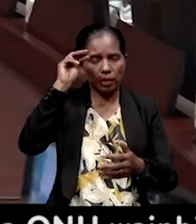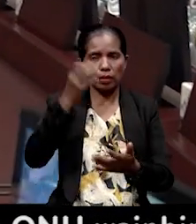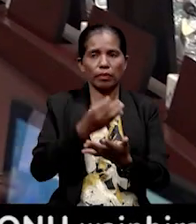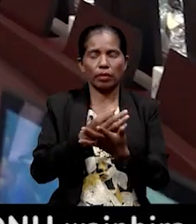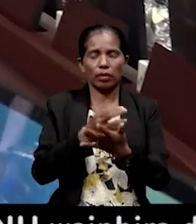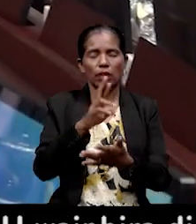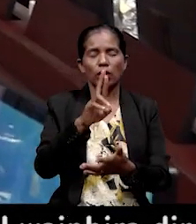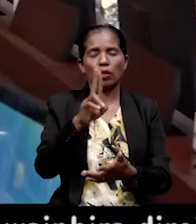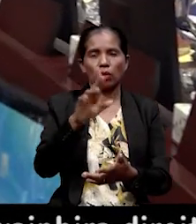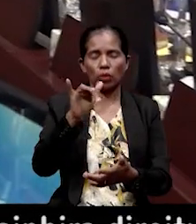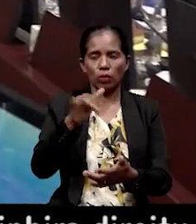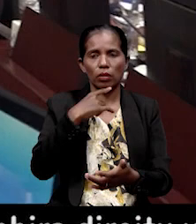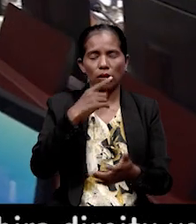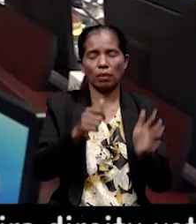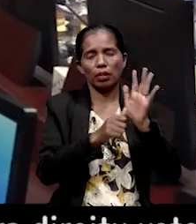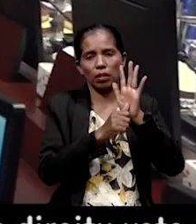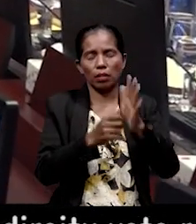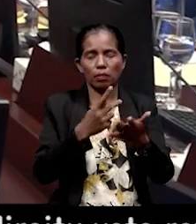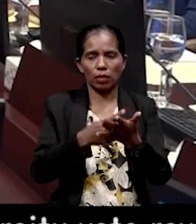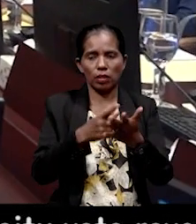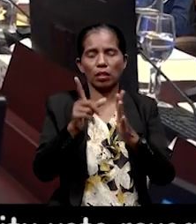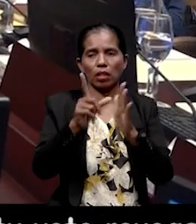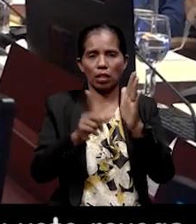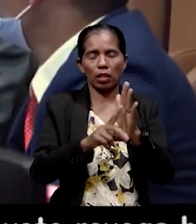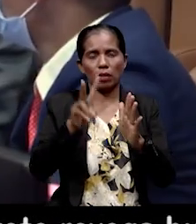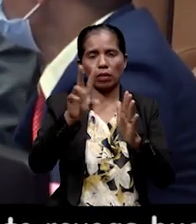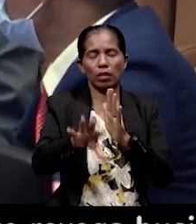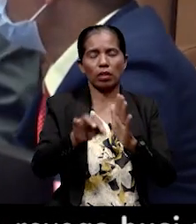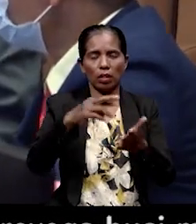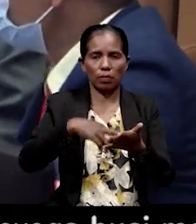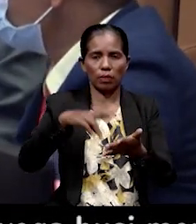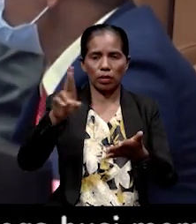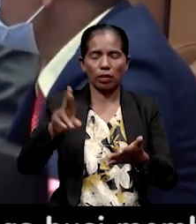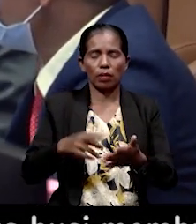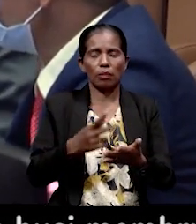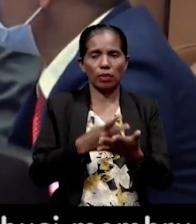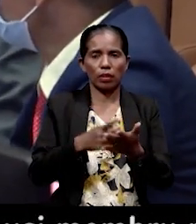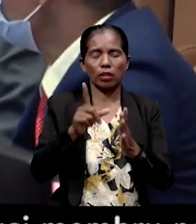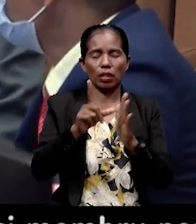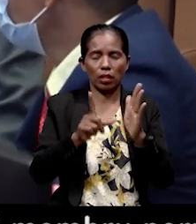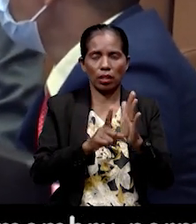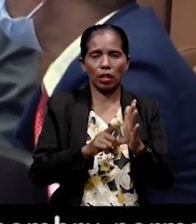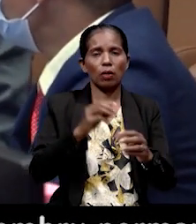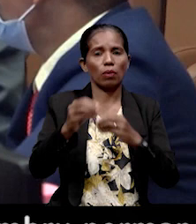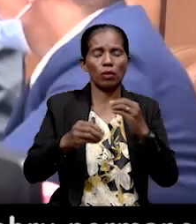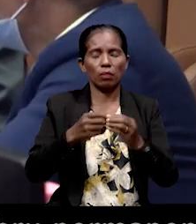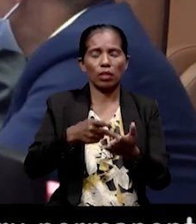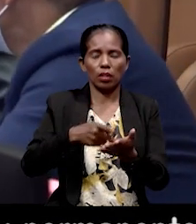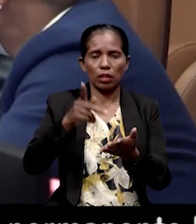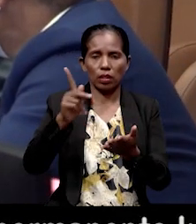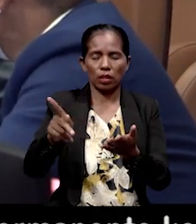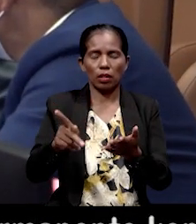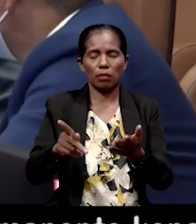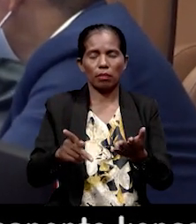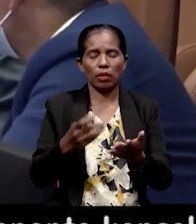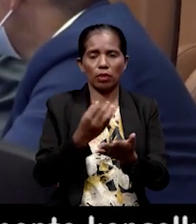Rui Augusto Gomes Mos apresenta projeto decreto lei rua no hetan na aprovação. Projeto decreto lei rua né mak konaba pagamento